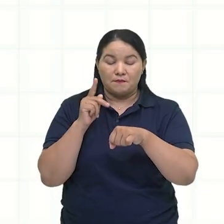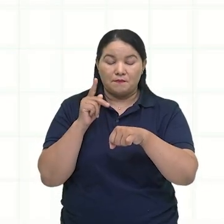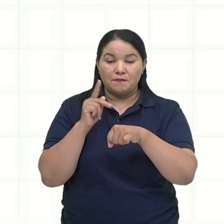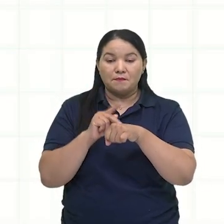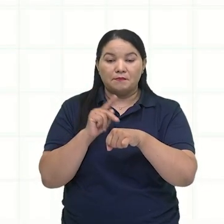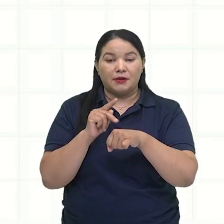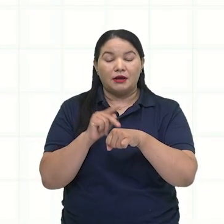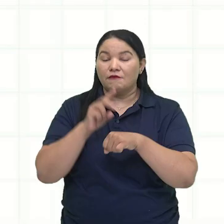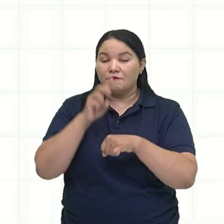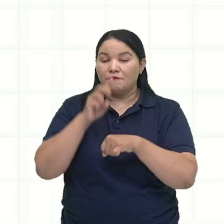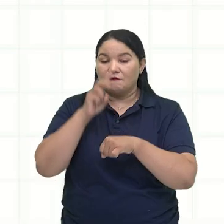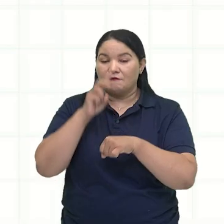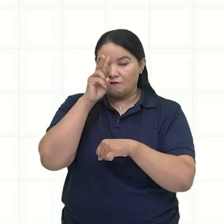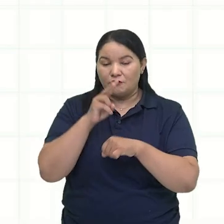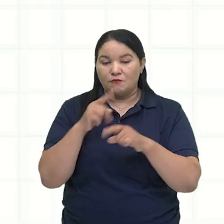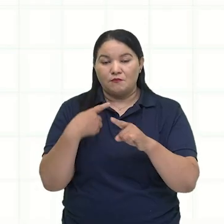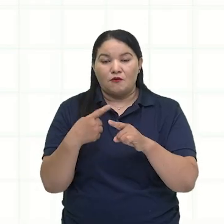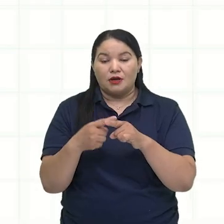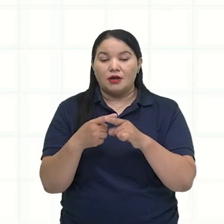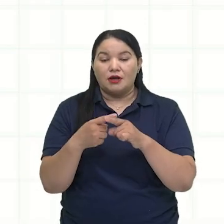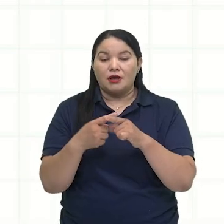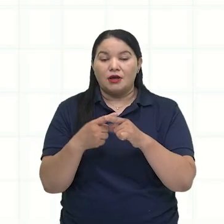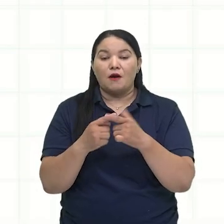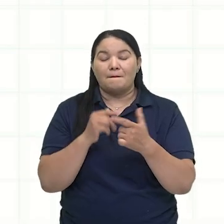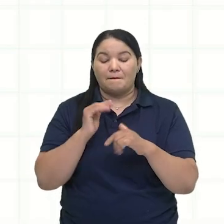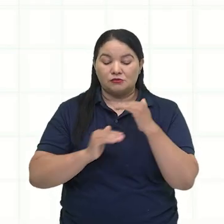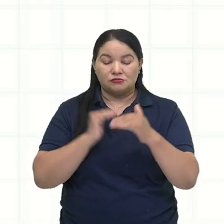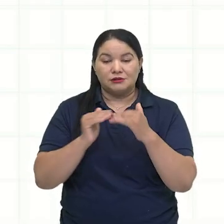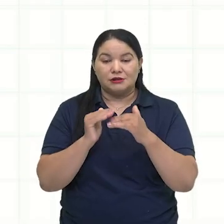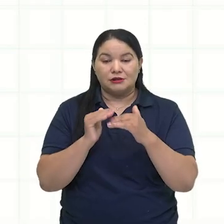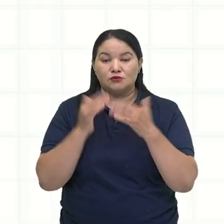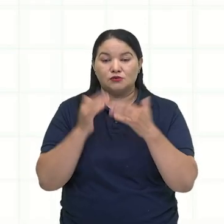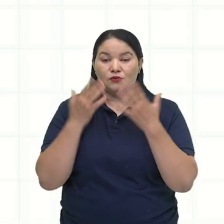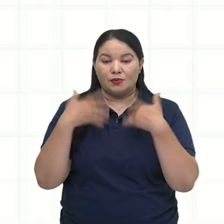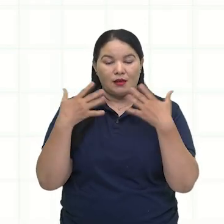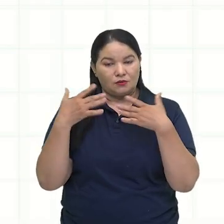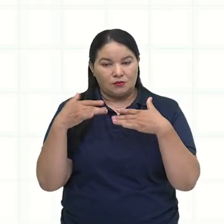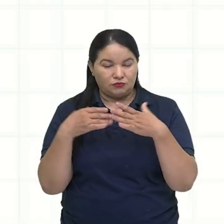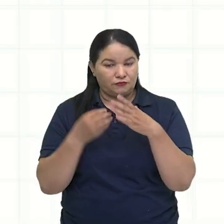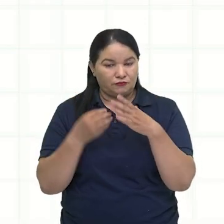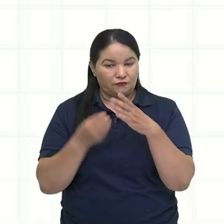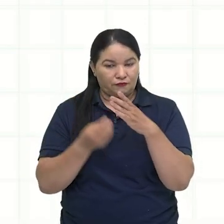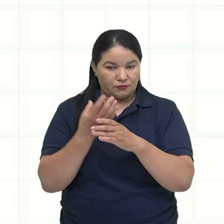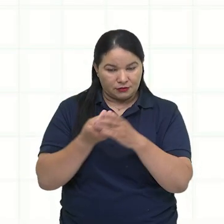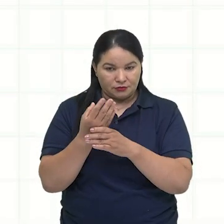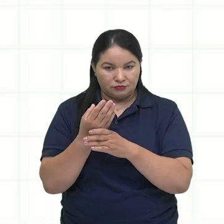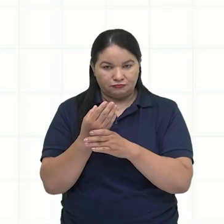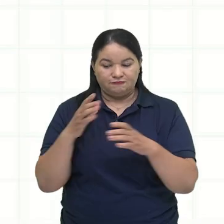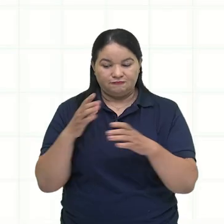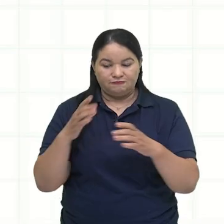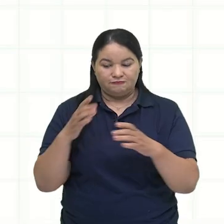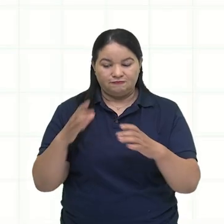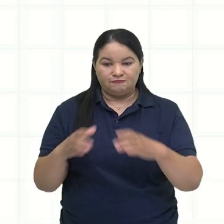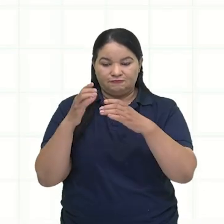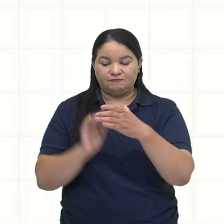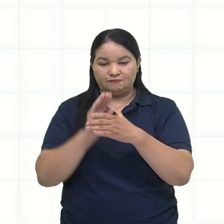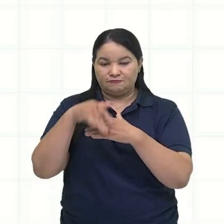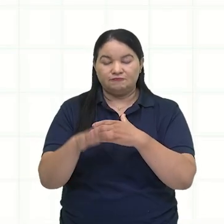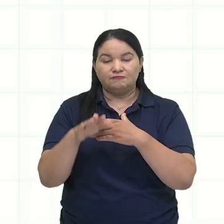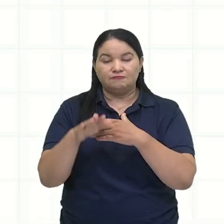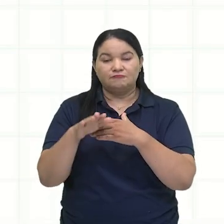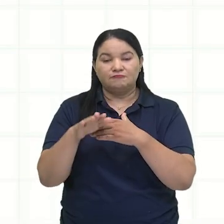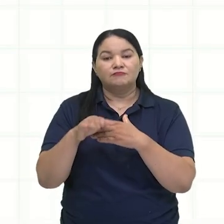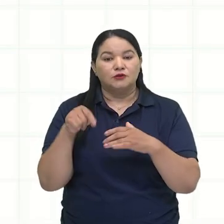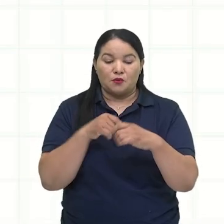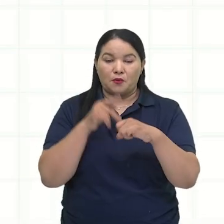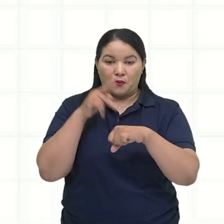estão dentro do processo natural, né, de formação. Então, com isso, elas são